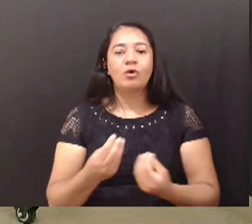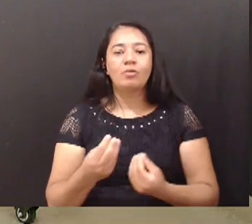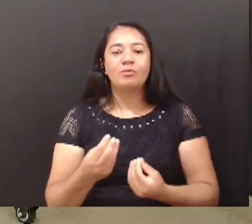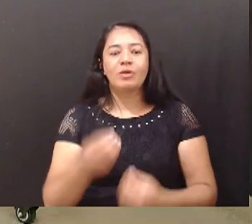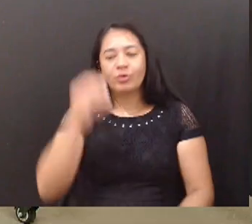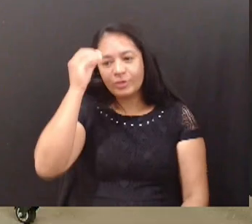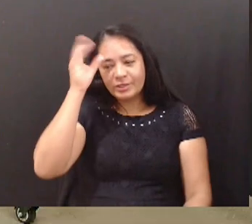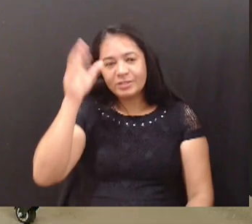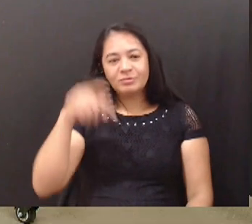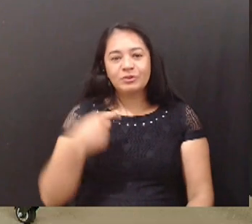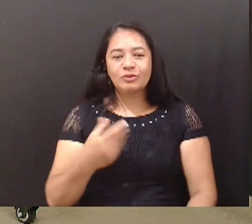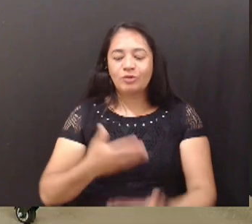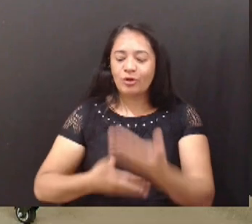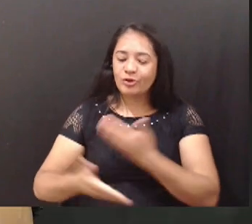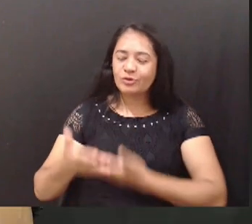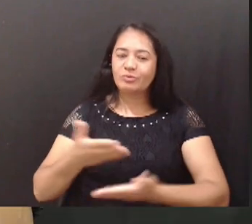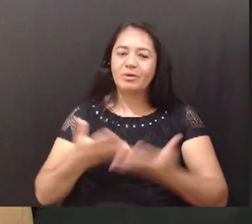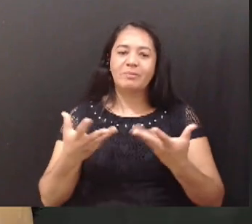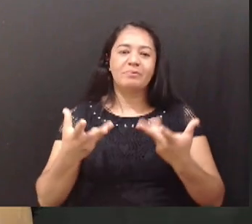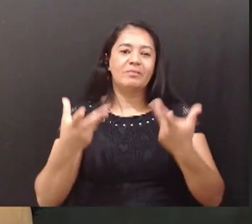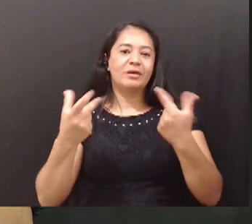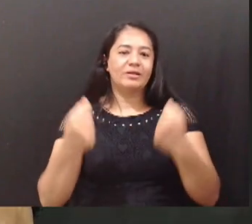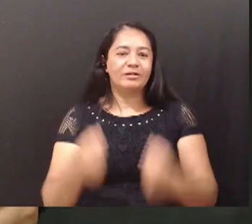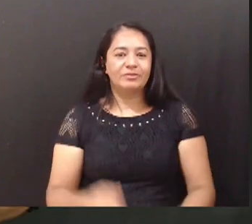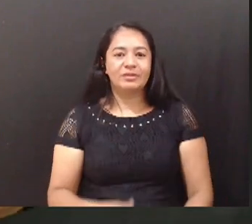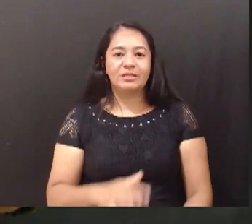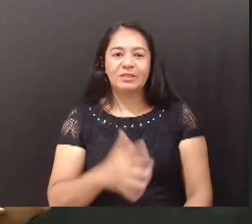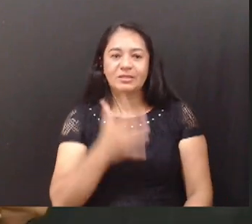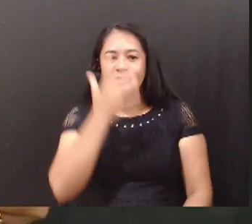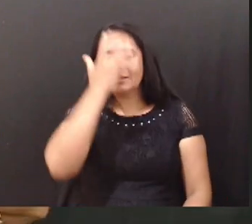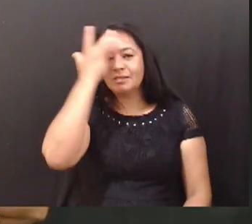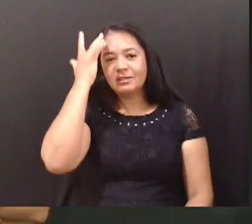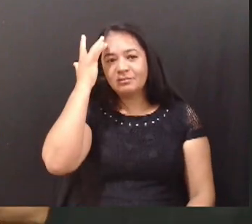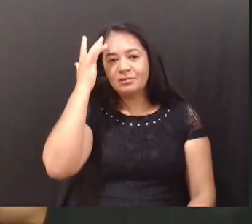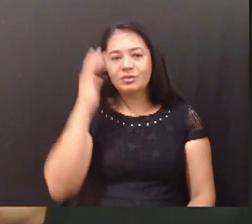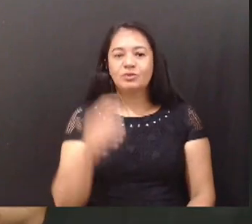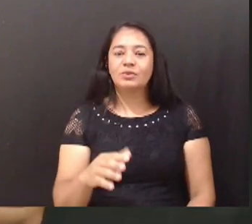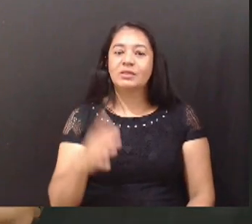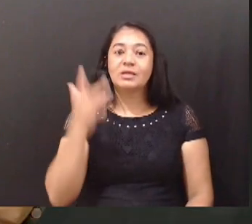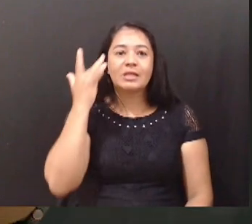né? E é maravilhoso. Às vezes as pessoas não têm noção da importância